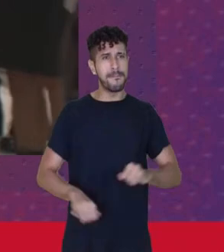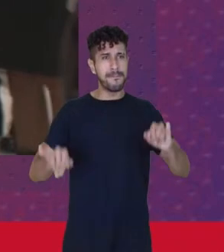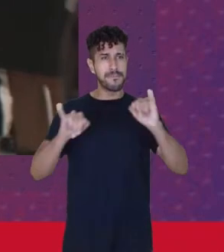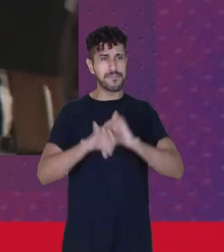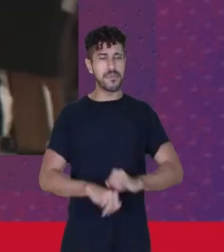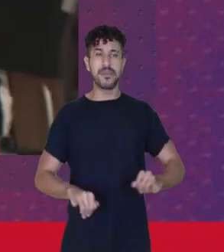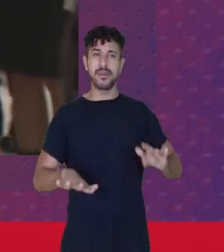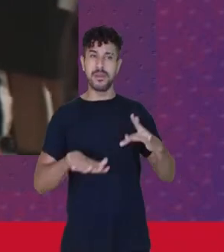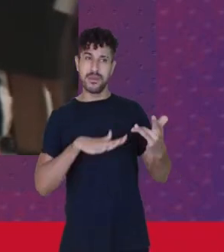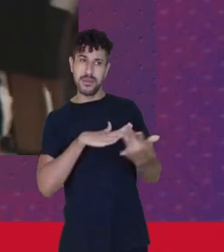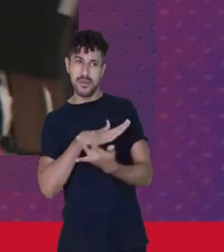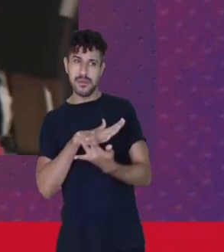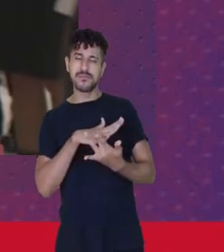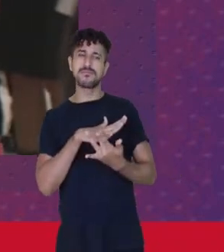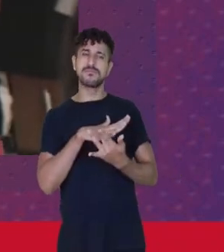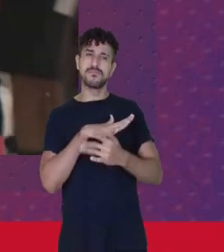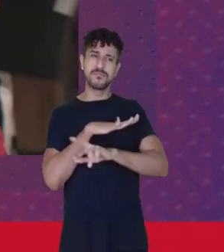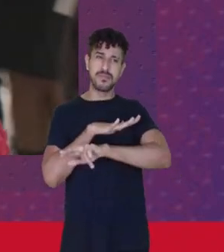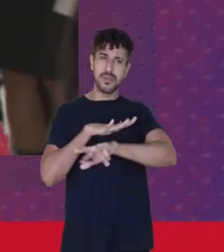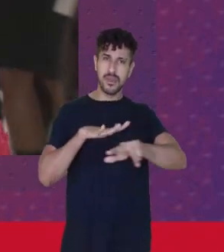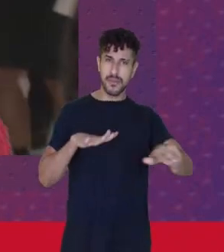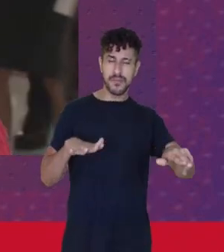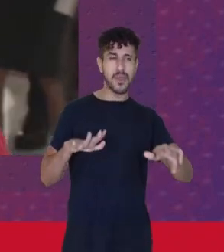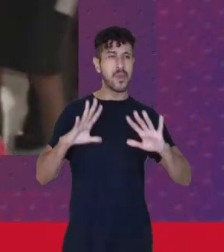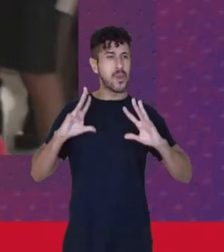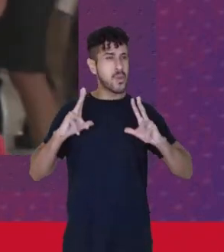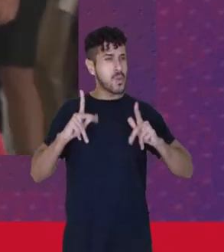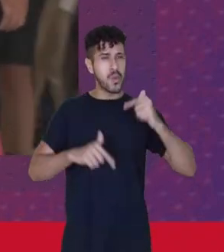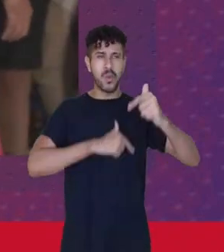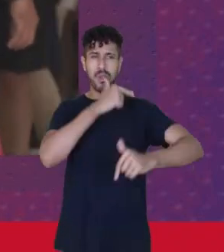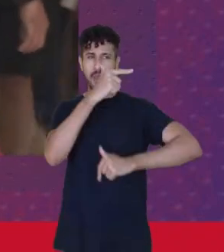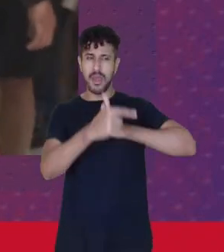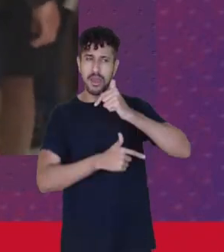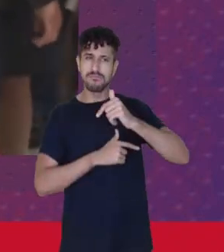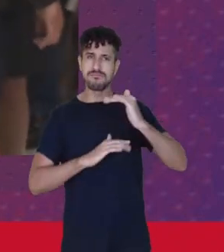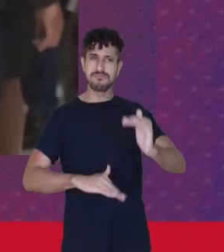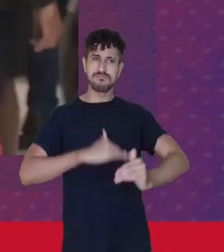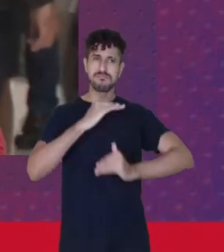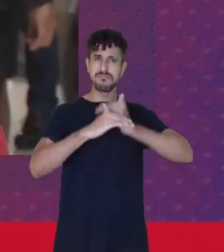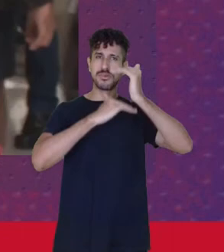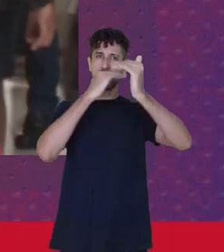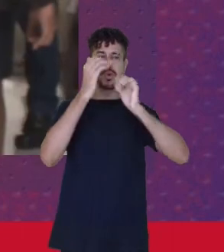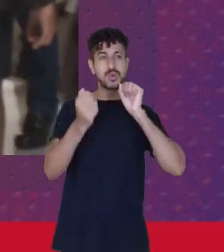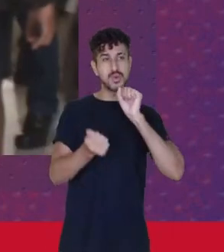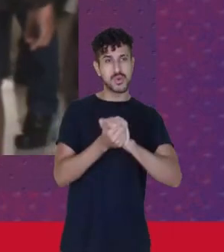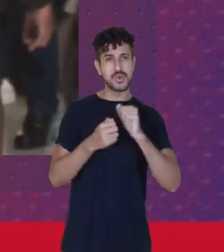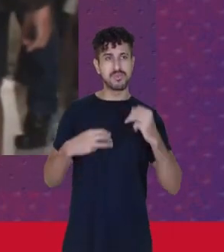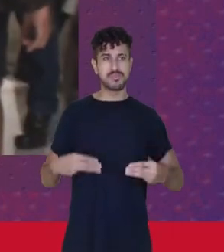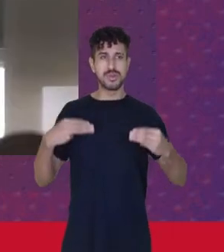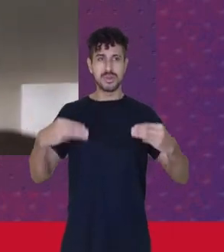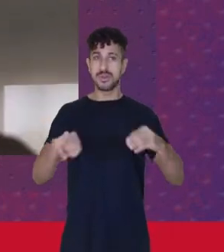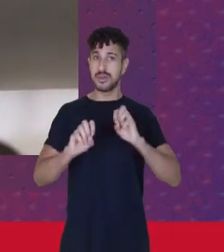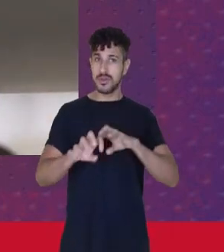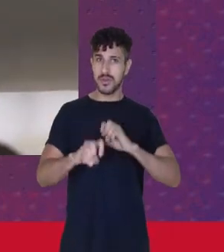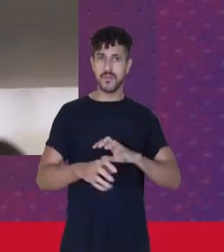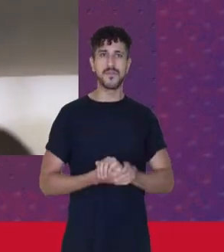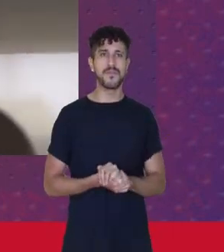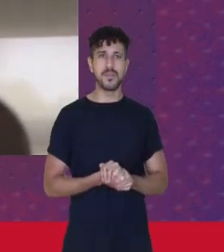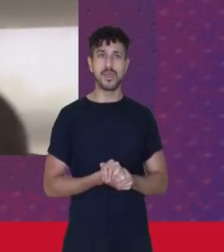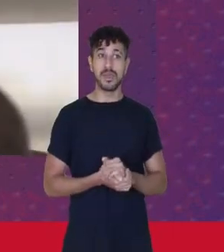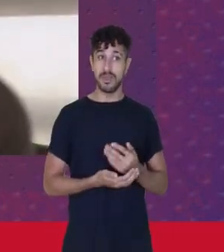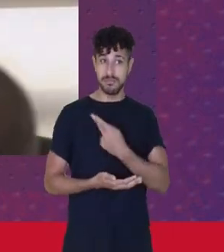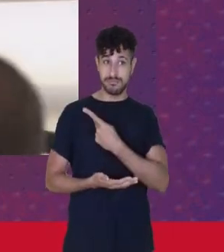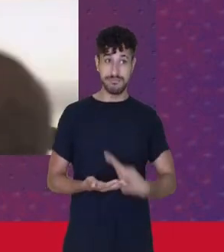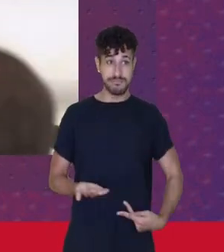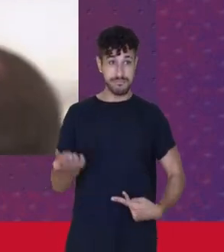nas redes e na mídia, e todo o trabalho desenvolvido com o Ministério da Educação. Para a